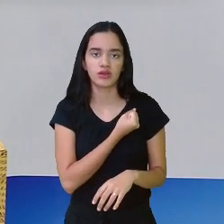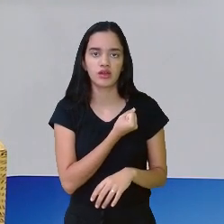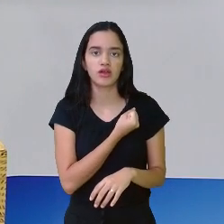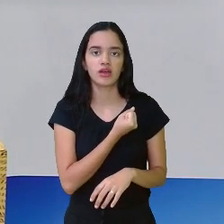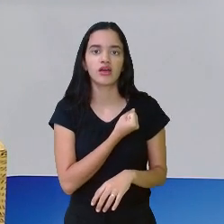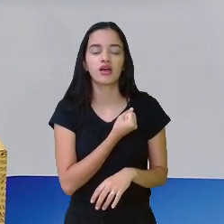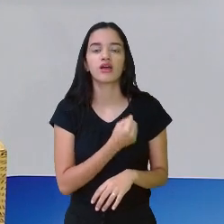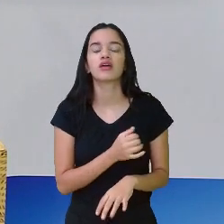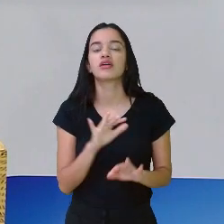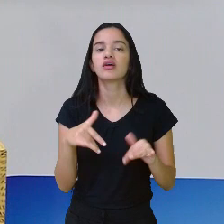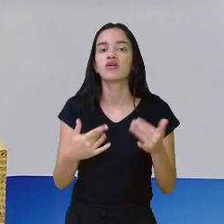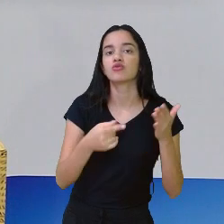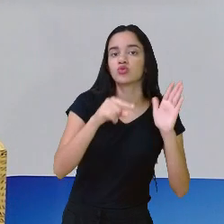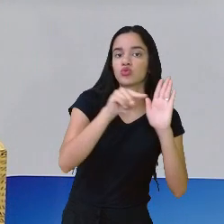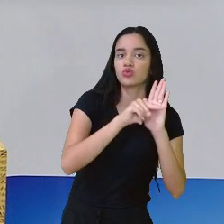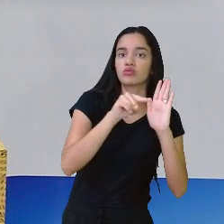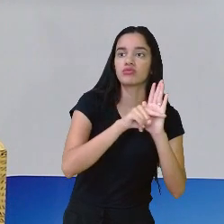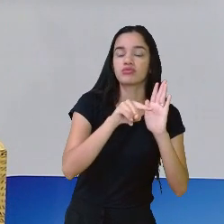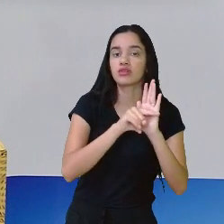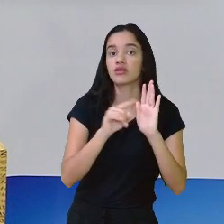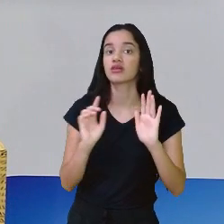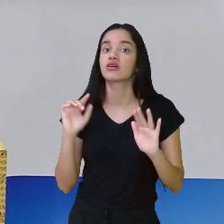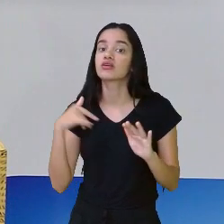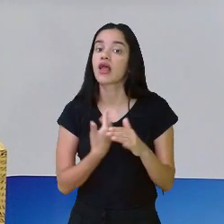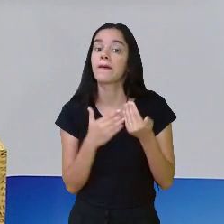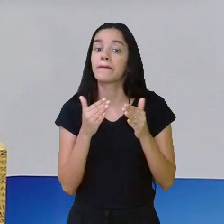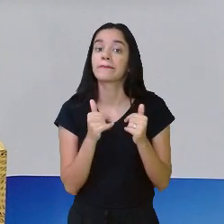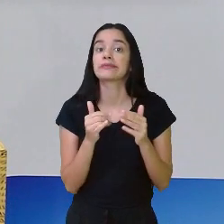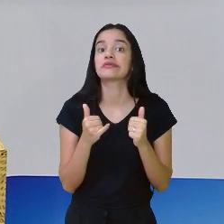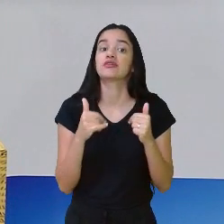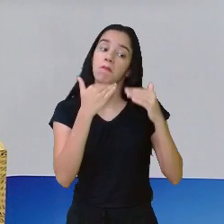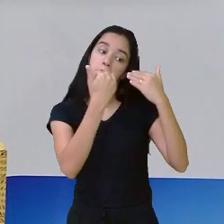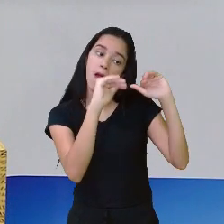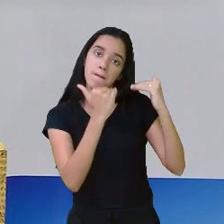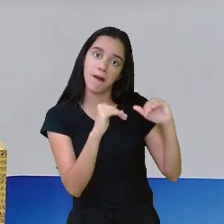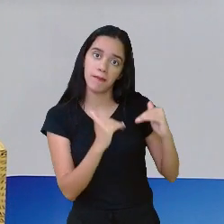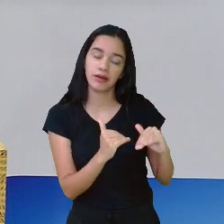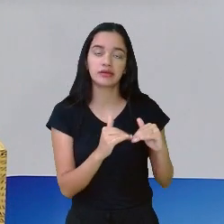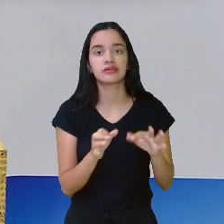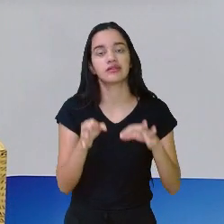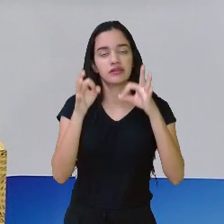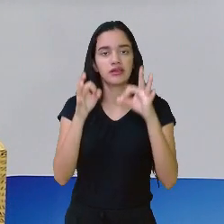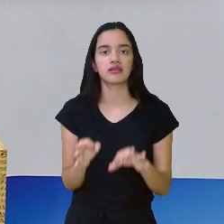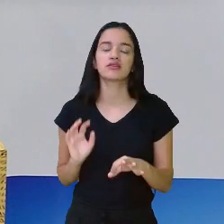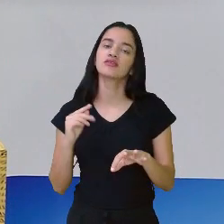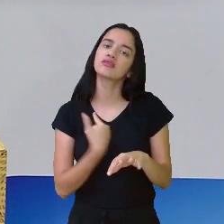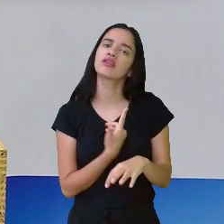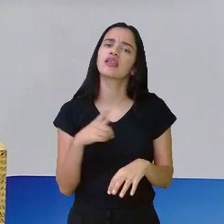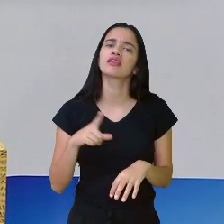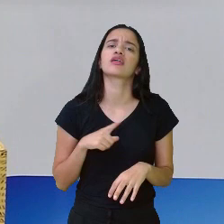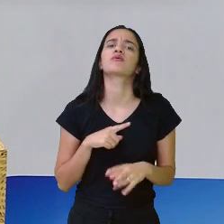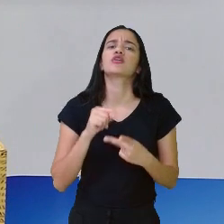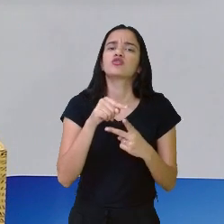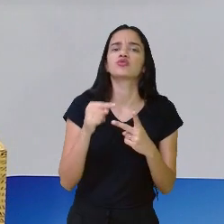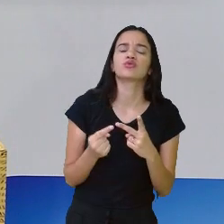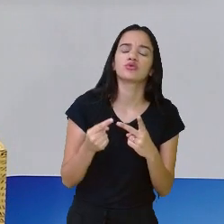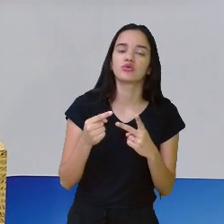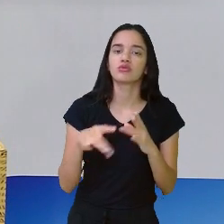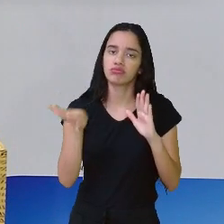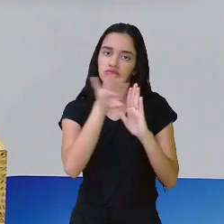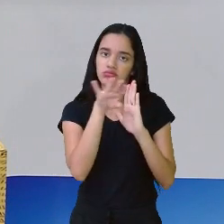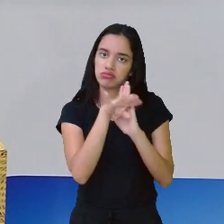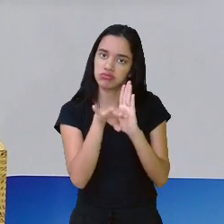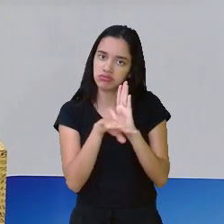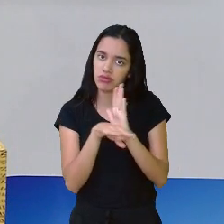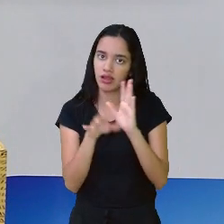poder de um subtrair aquilo que está se pedindo embaixo, né? Então sempre teremos apenas dois elementos ali na parte de